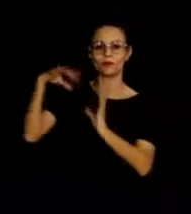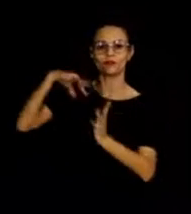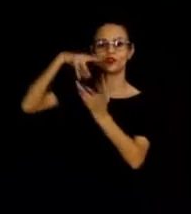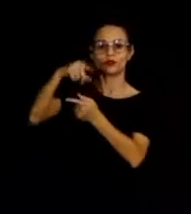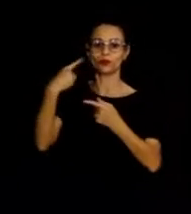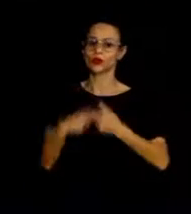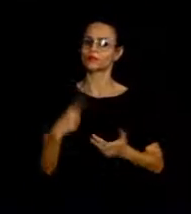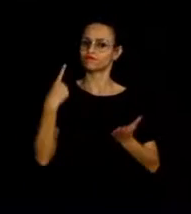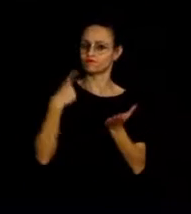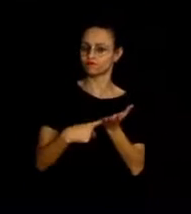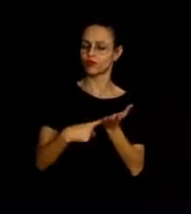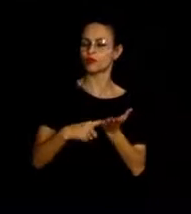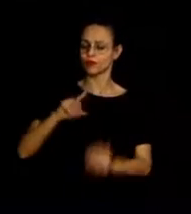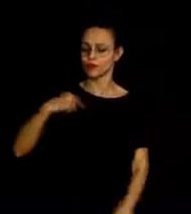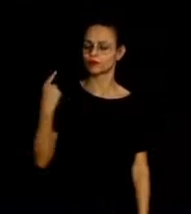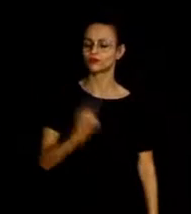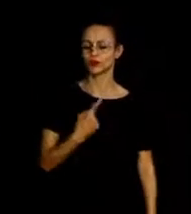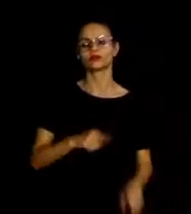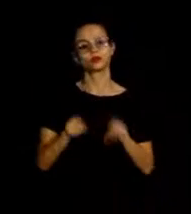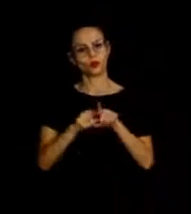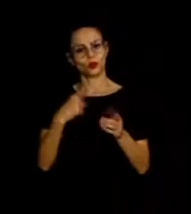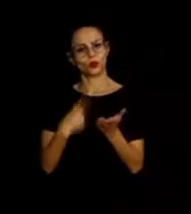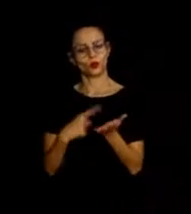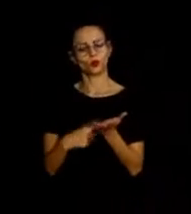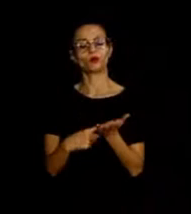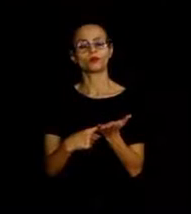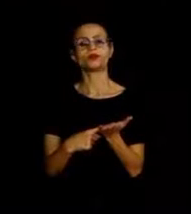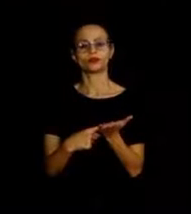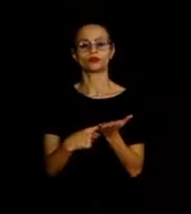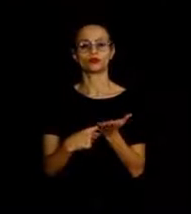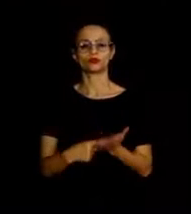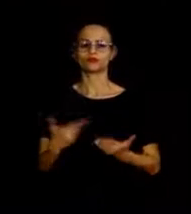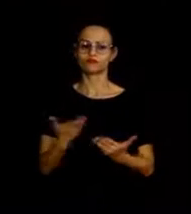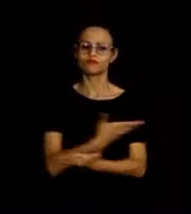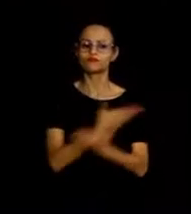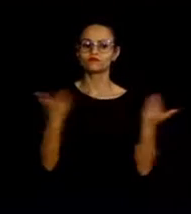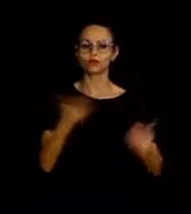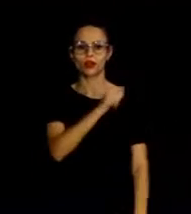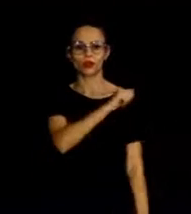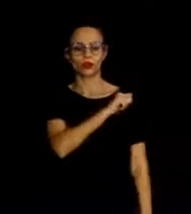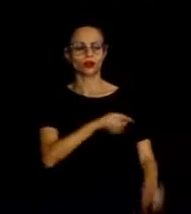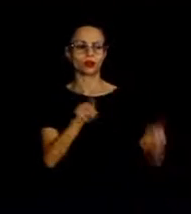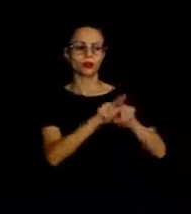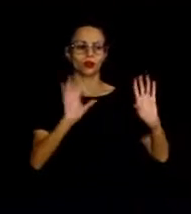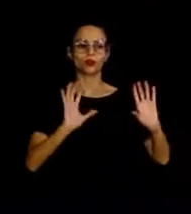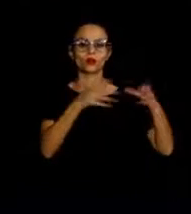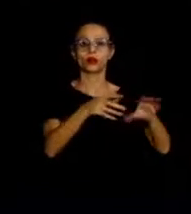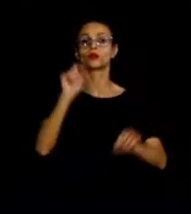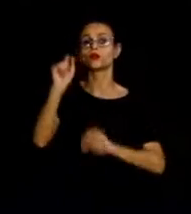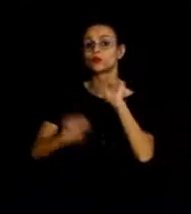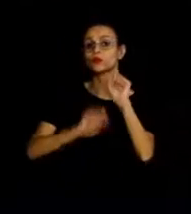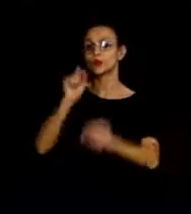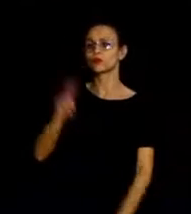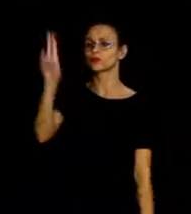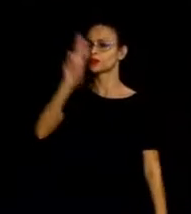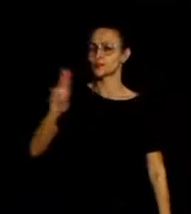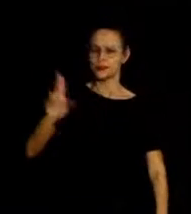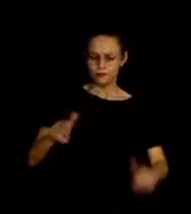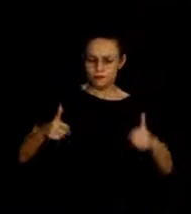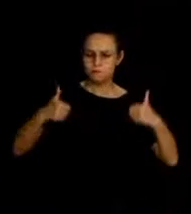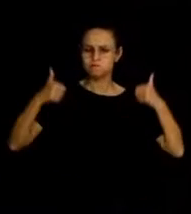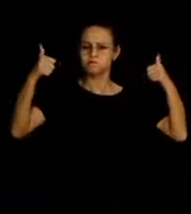a gente fez um compromisso com a gente e um compromisso com os dentes e com a comunidade de ser uma faculdade de ponta